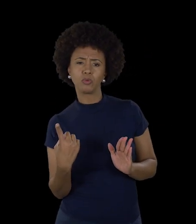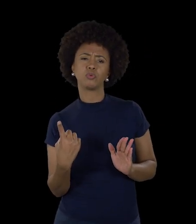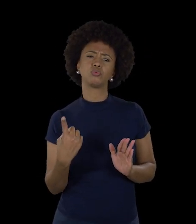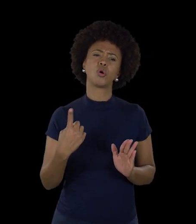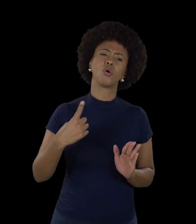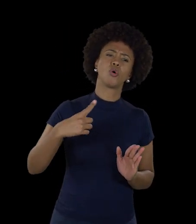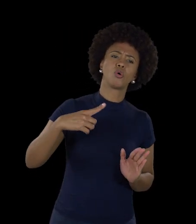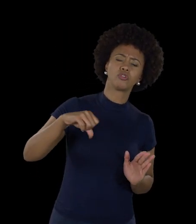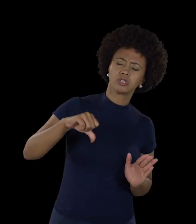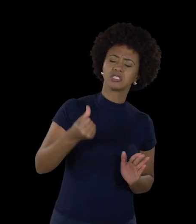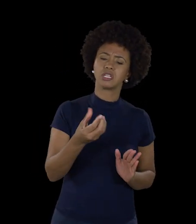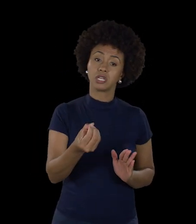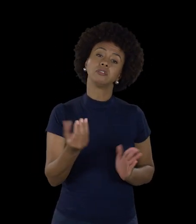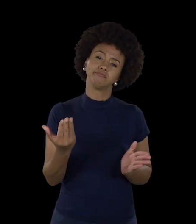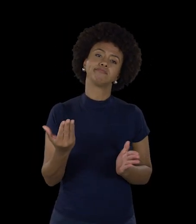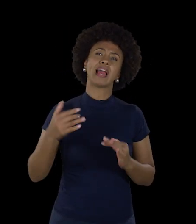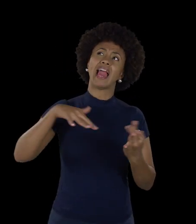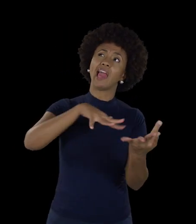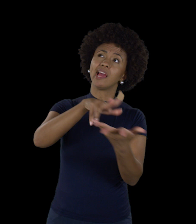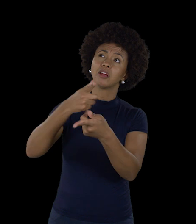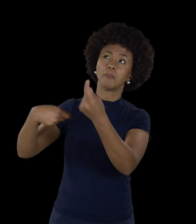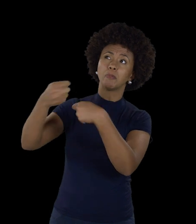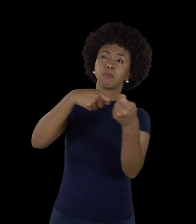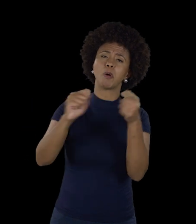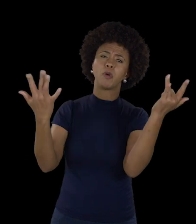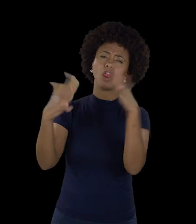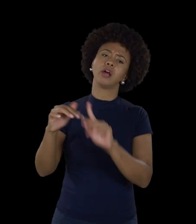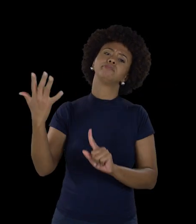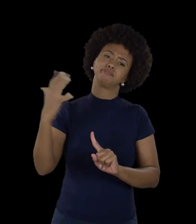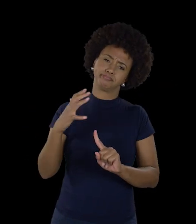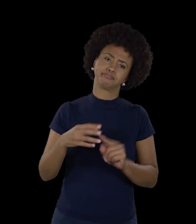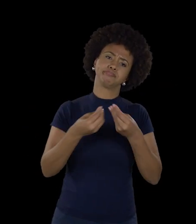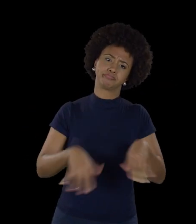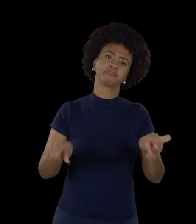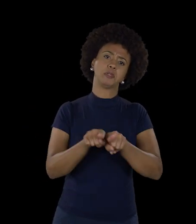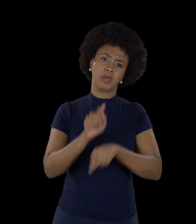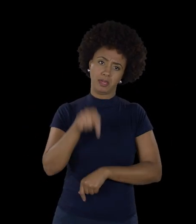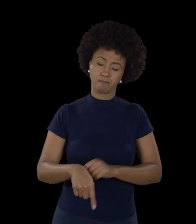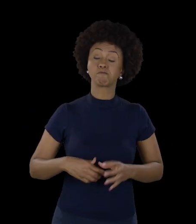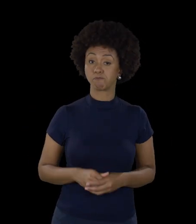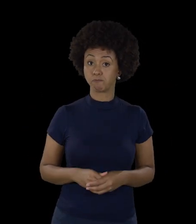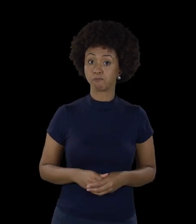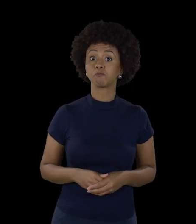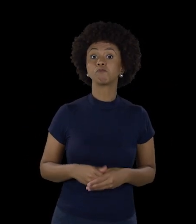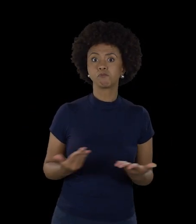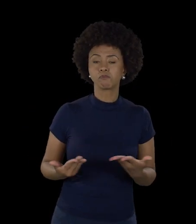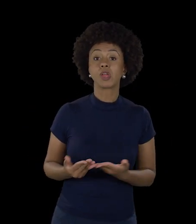até a década de 1960, quando uma forte queda nos preços internacionais afetou o mercado